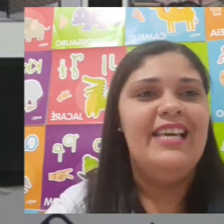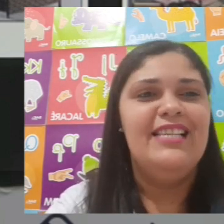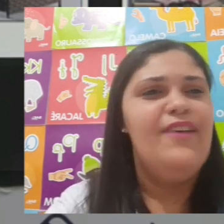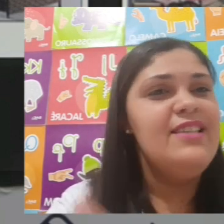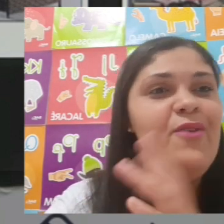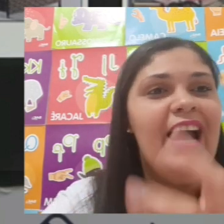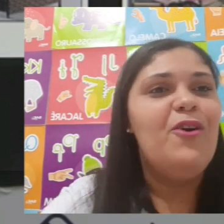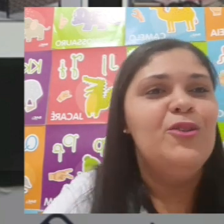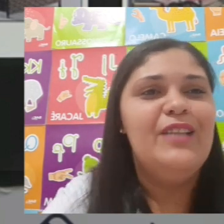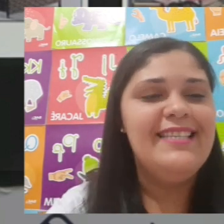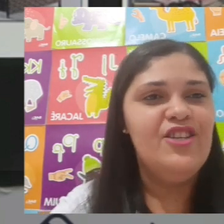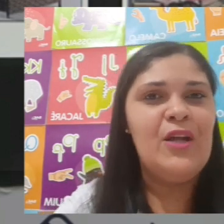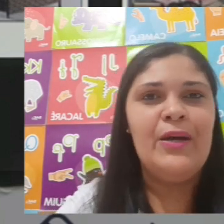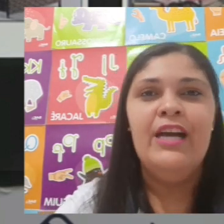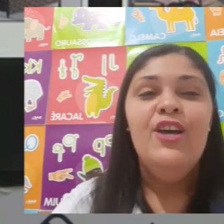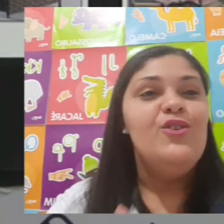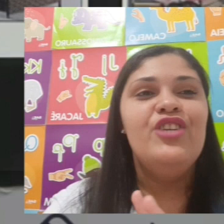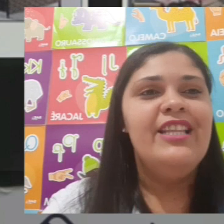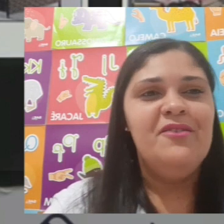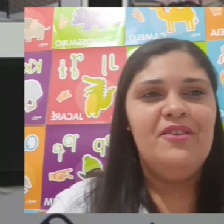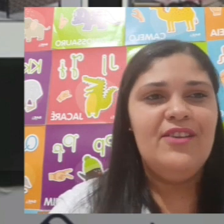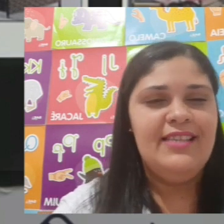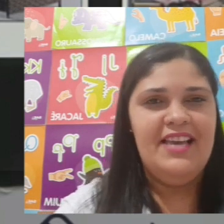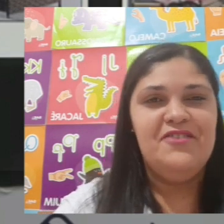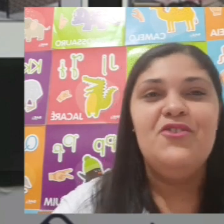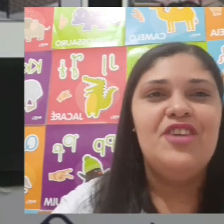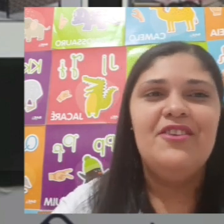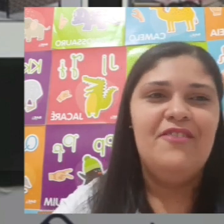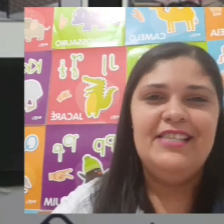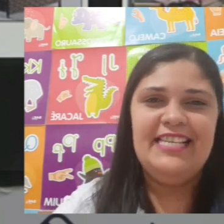cinco linhas. Façam um reconto dessa história do jeitinho